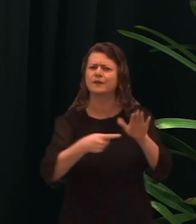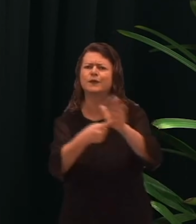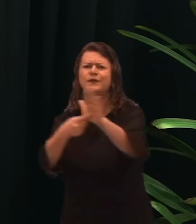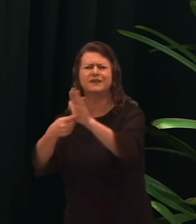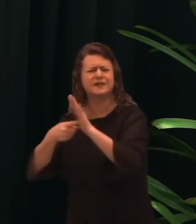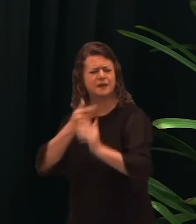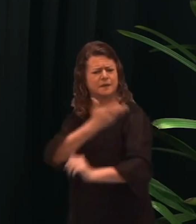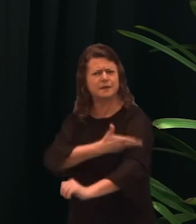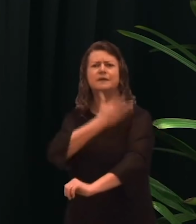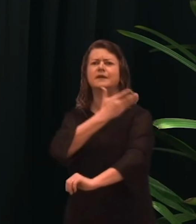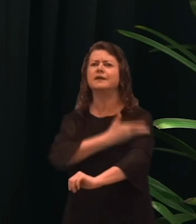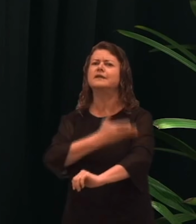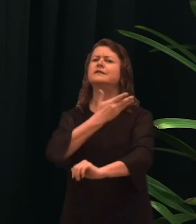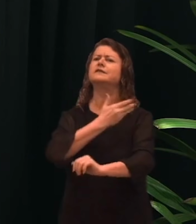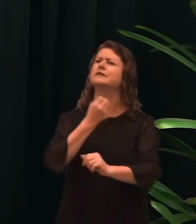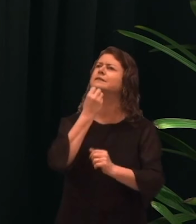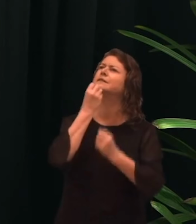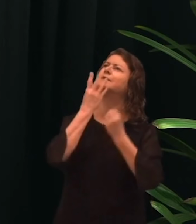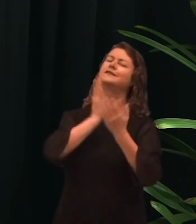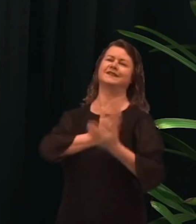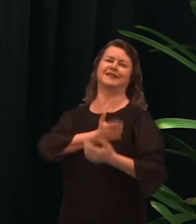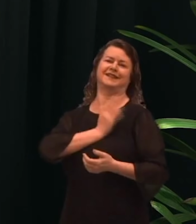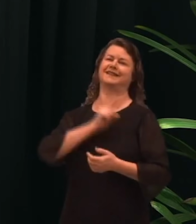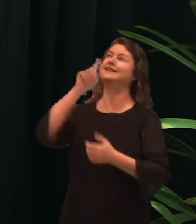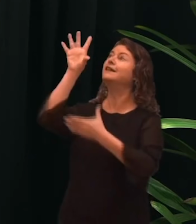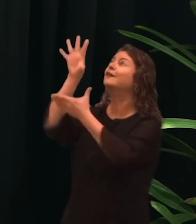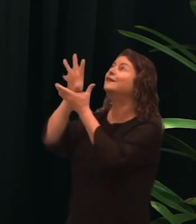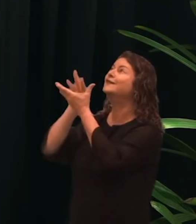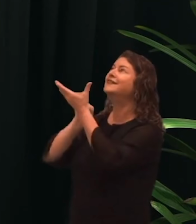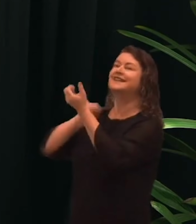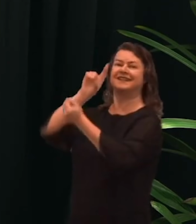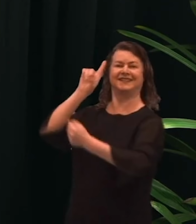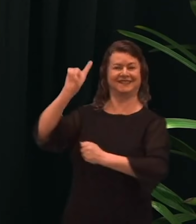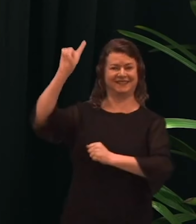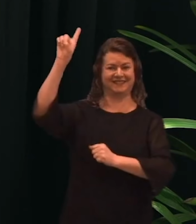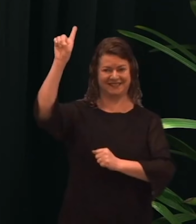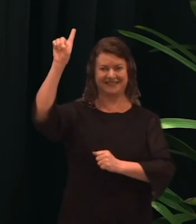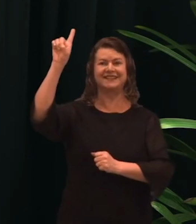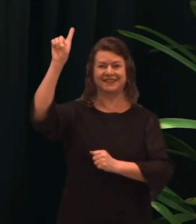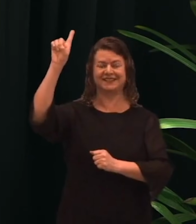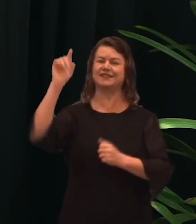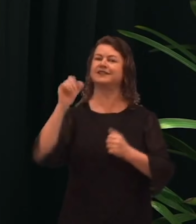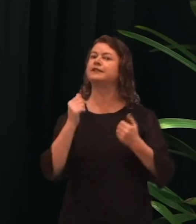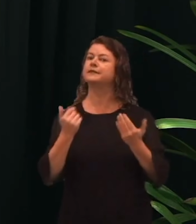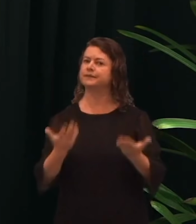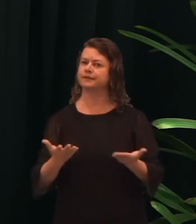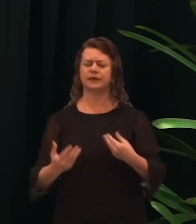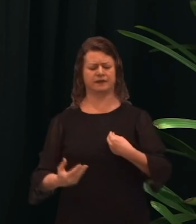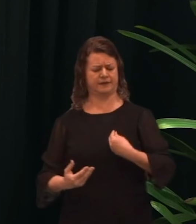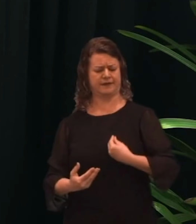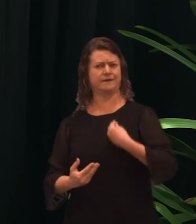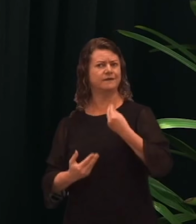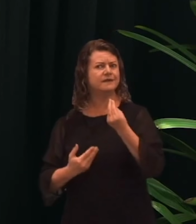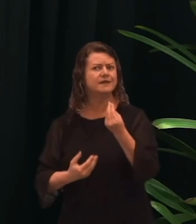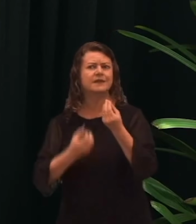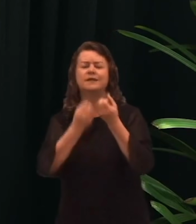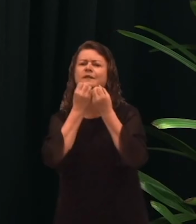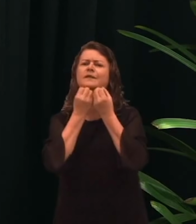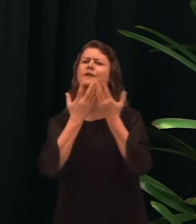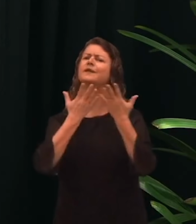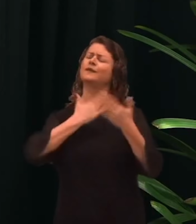forma prática a bondade de Deus e a imitarmos as características de Deus. No